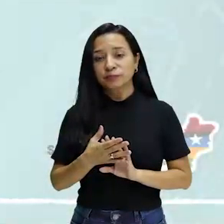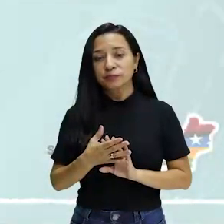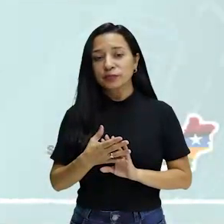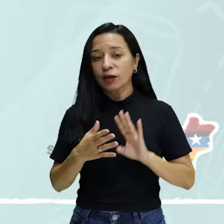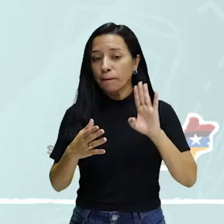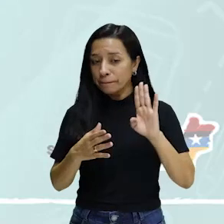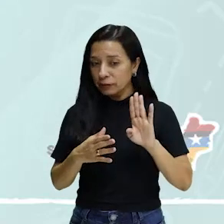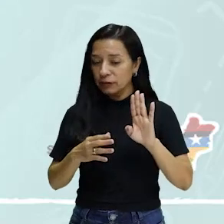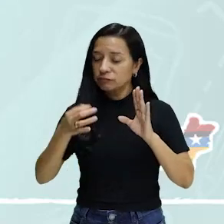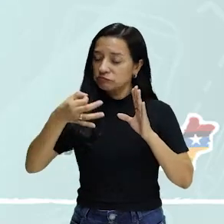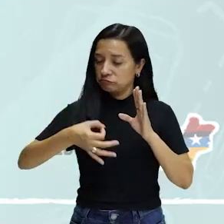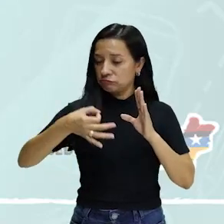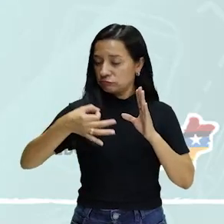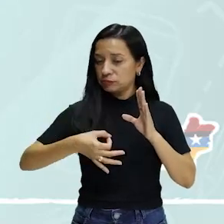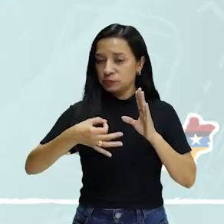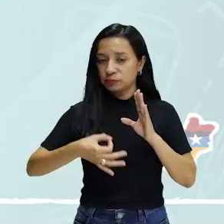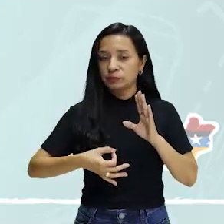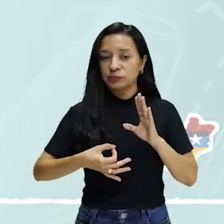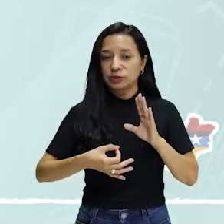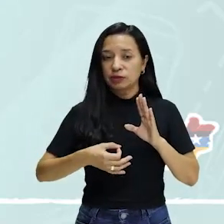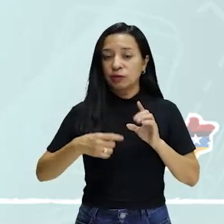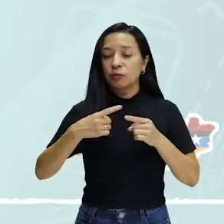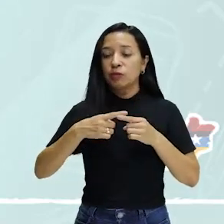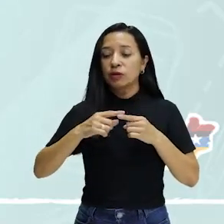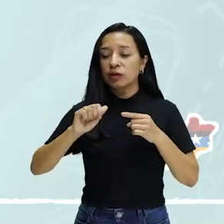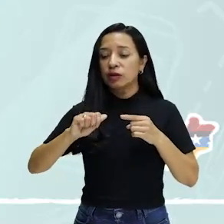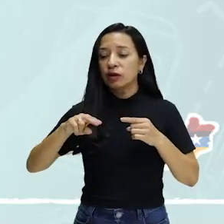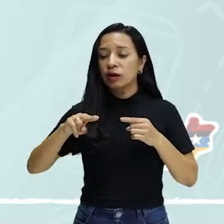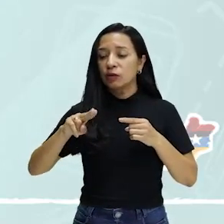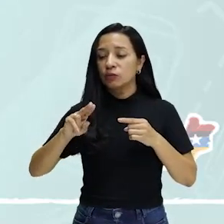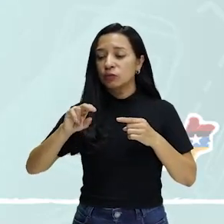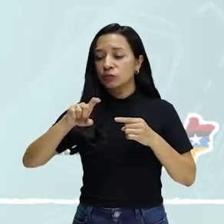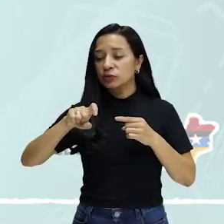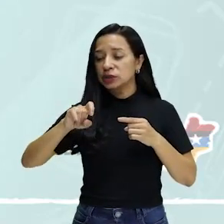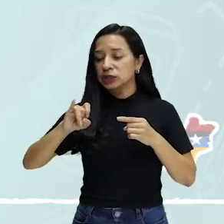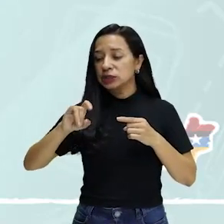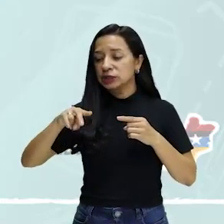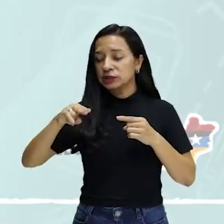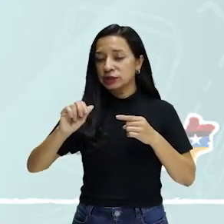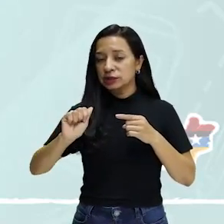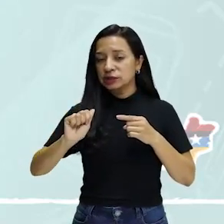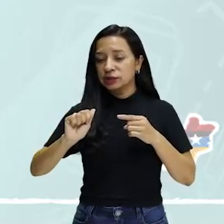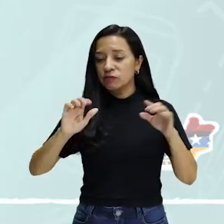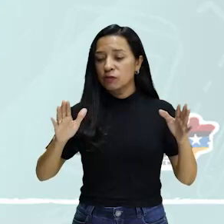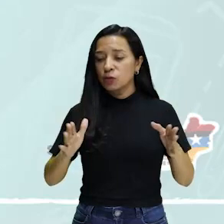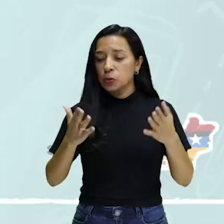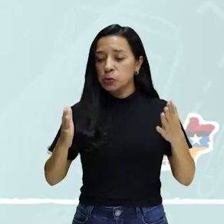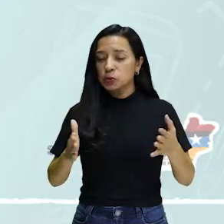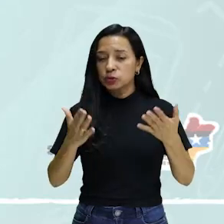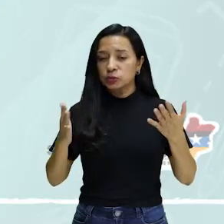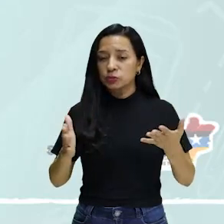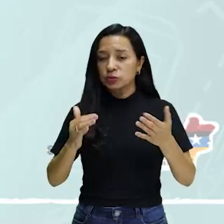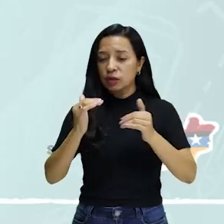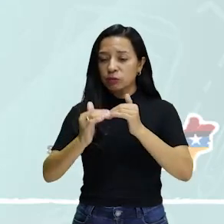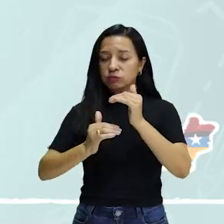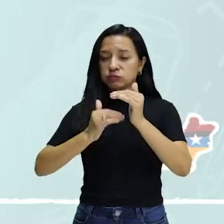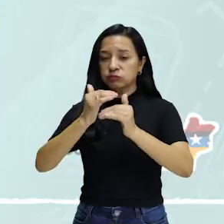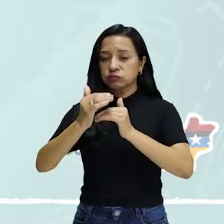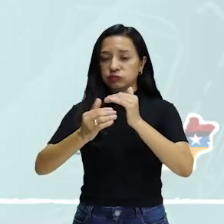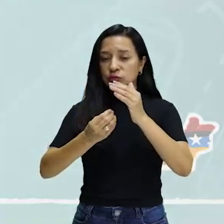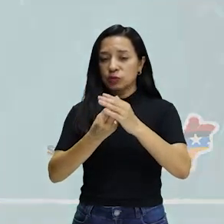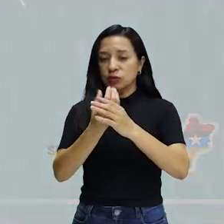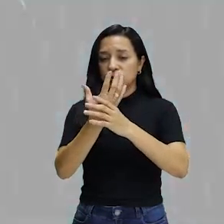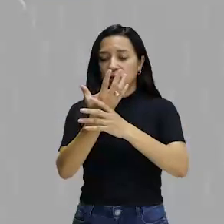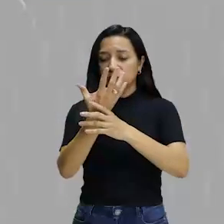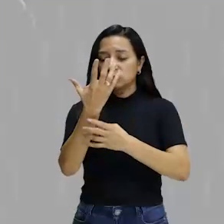B está correta. Por quê? A auxina é um hormônio que ele vai estimular o crescimento tanto do